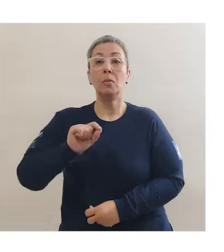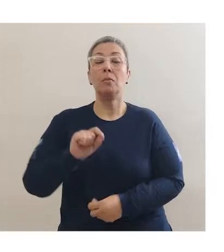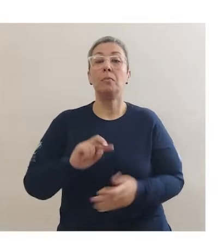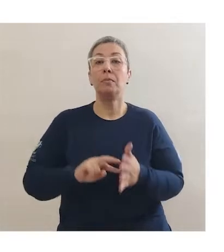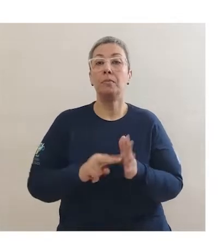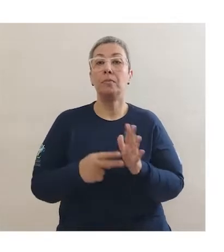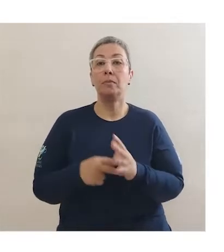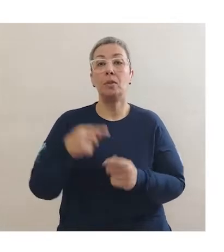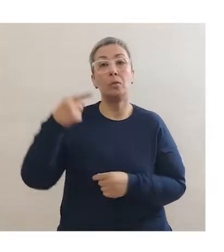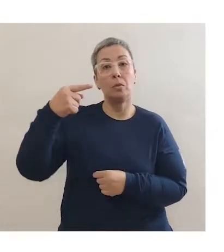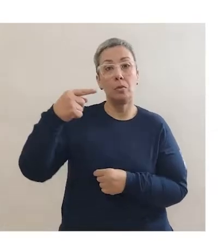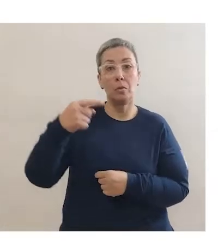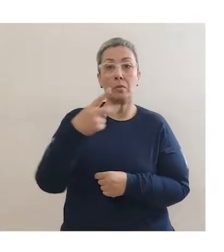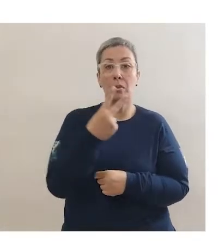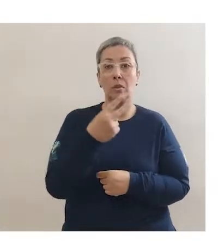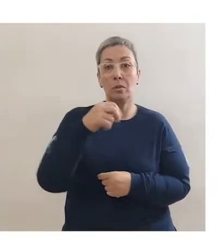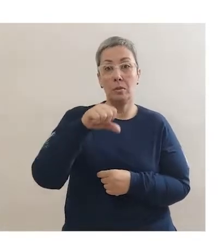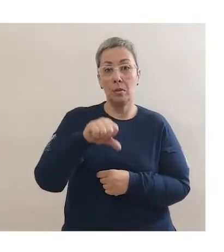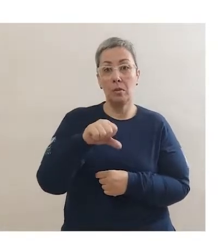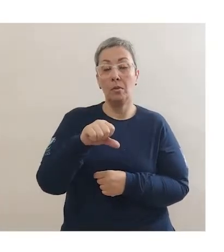com